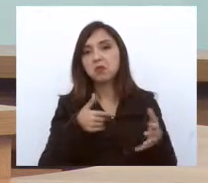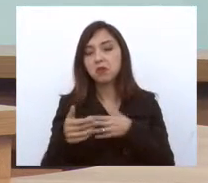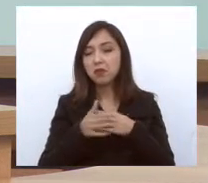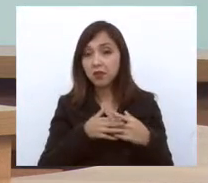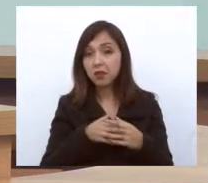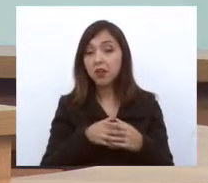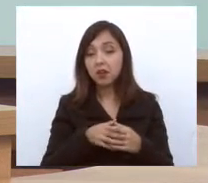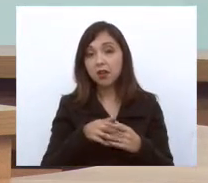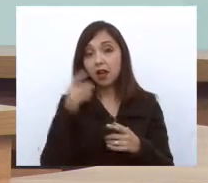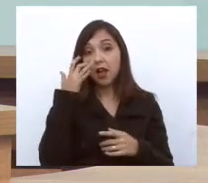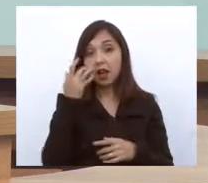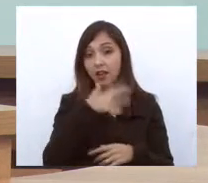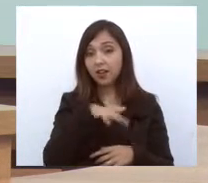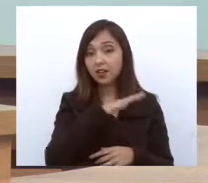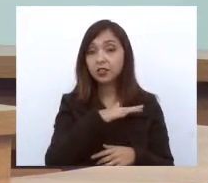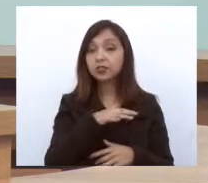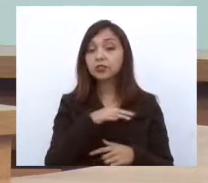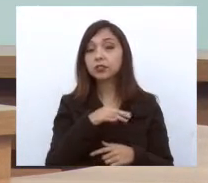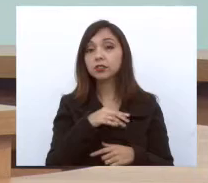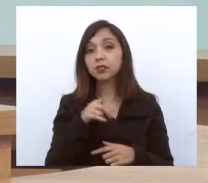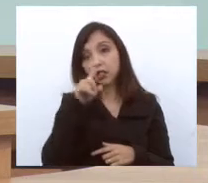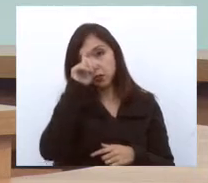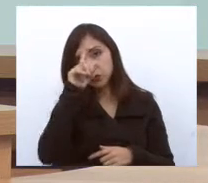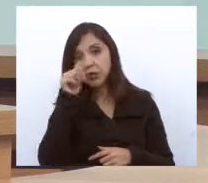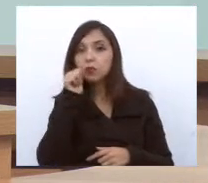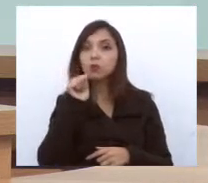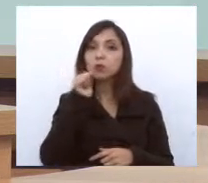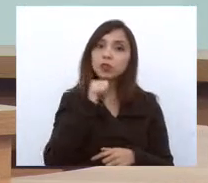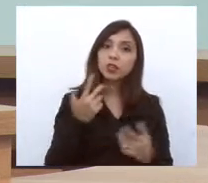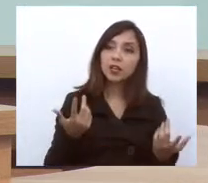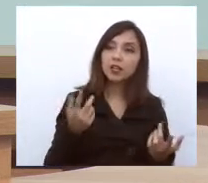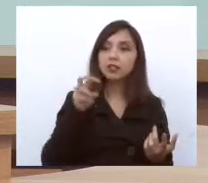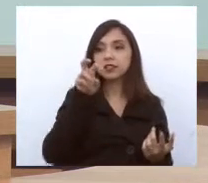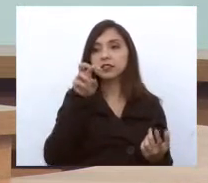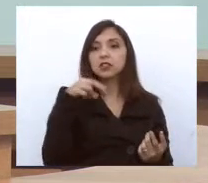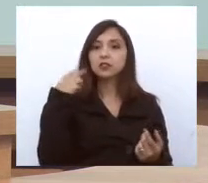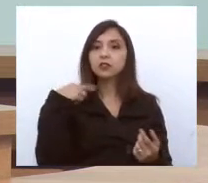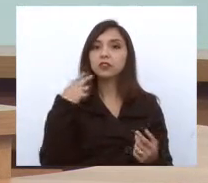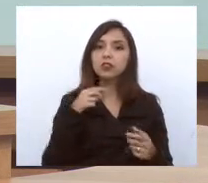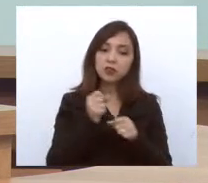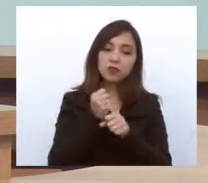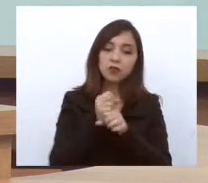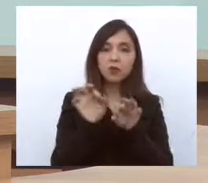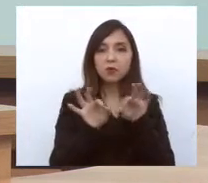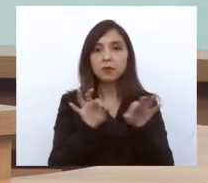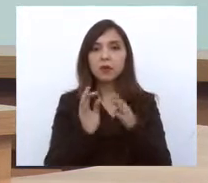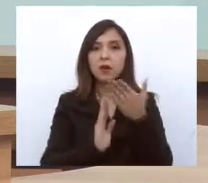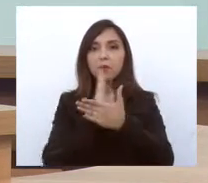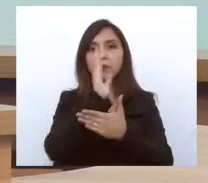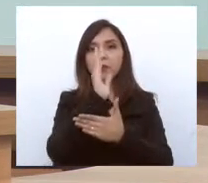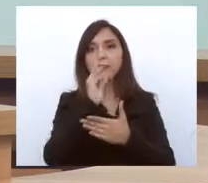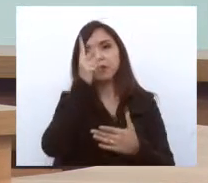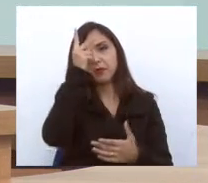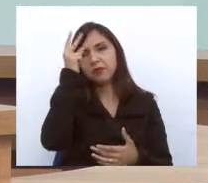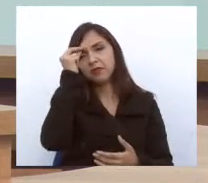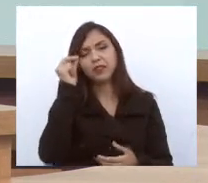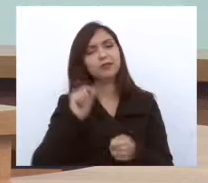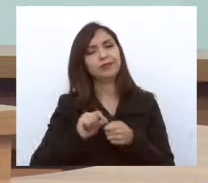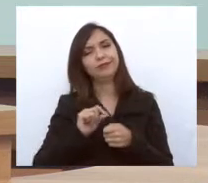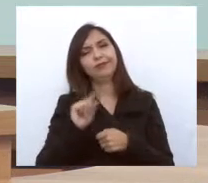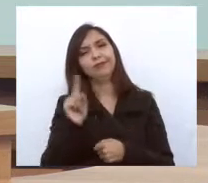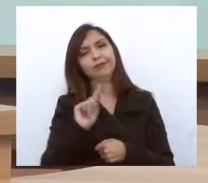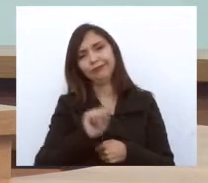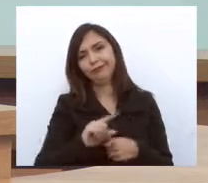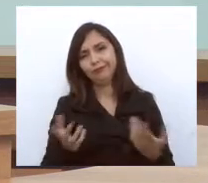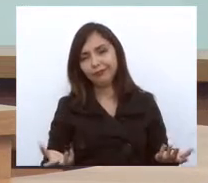Santos. Podemos lá fazer o Hospital da Mulher. 5 vereadores vão fazer o projeto do Hospital da Mulher e vai ser aprovado e o prefeito vai fazer. Não faz.